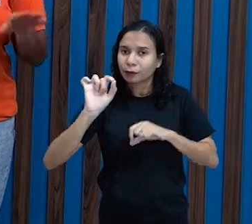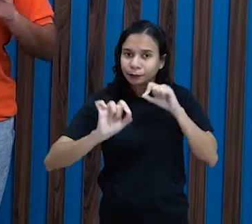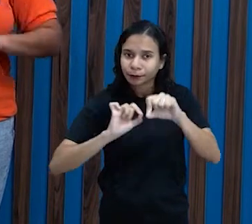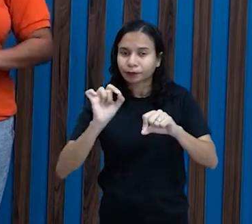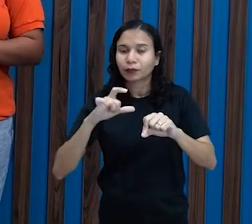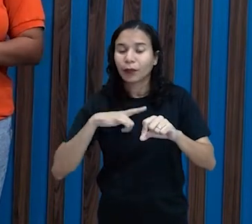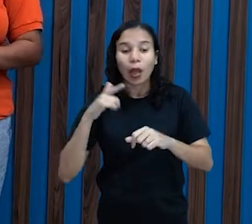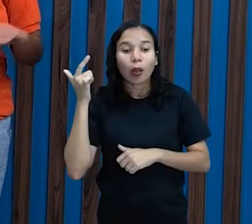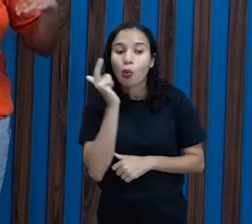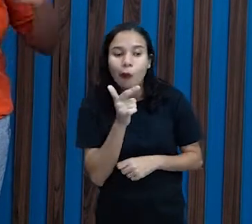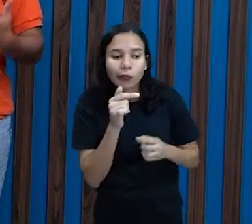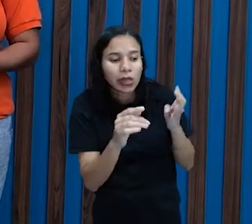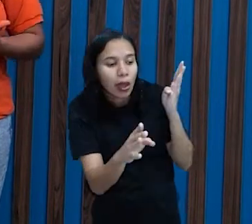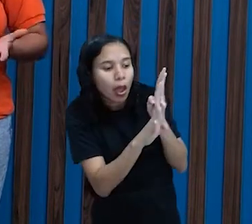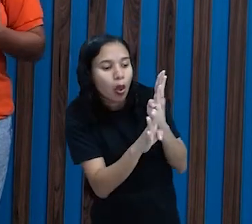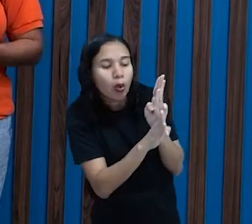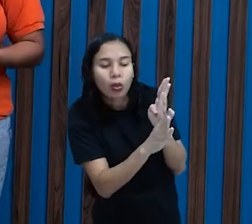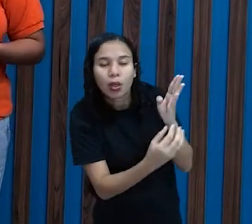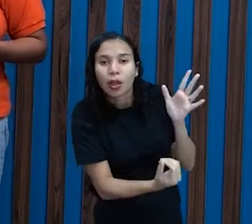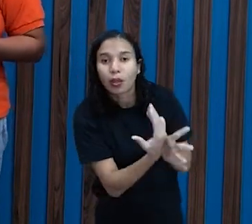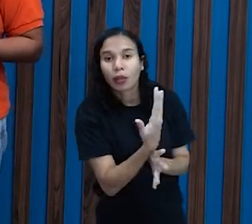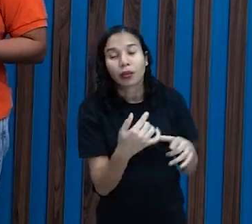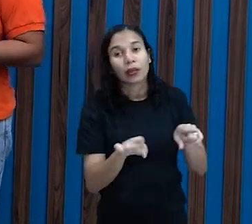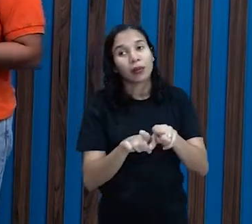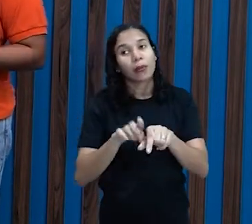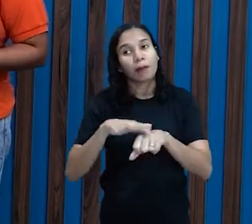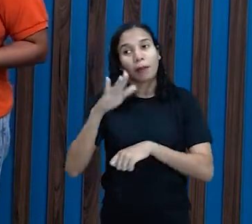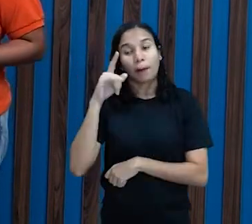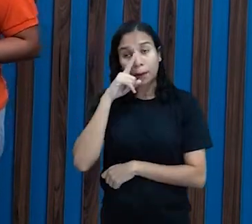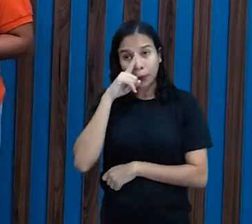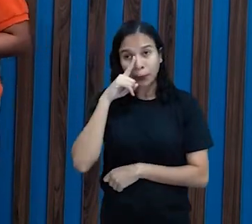menos rastreável e, na minha opinião, mais perigosa.